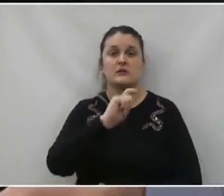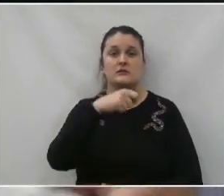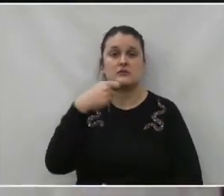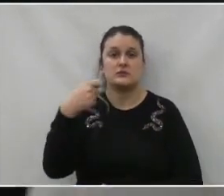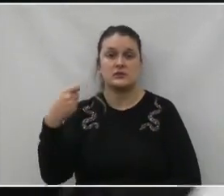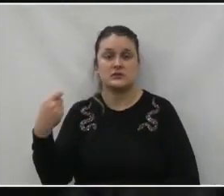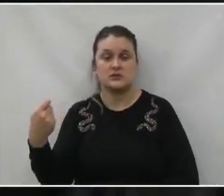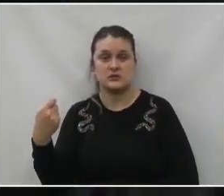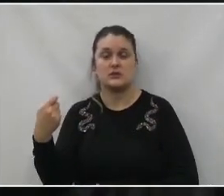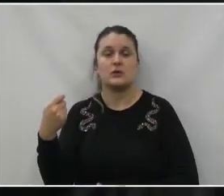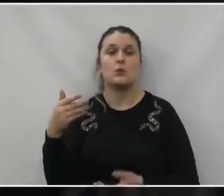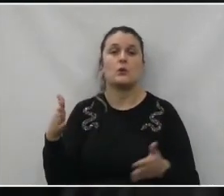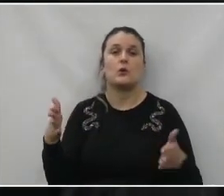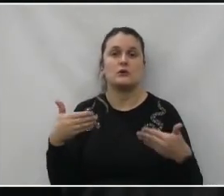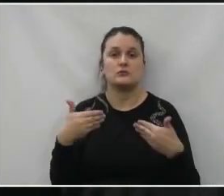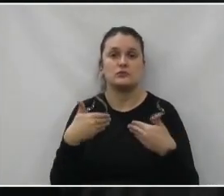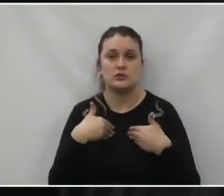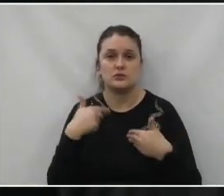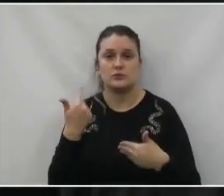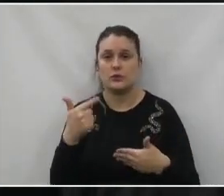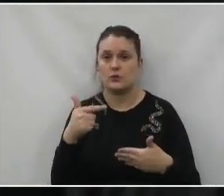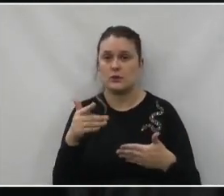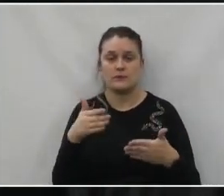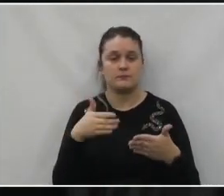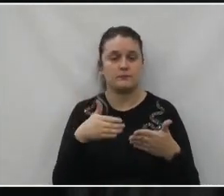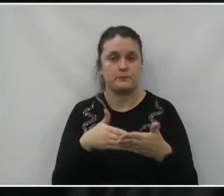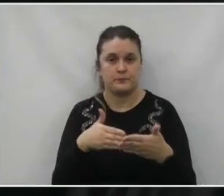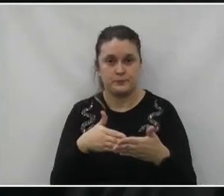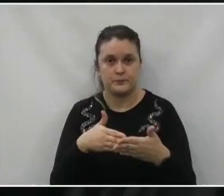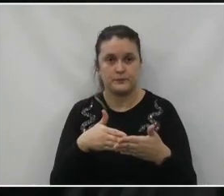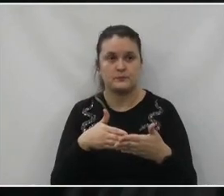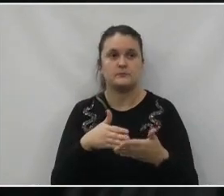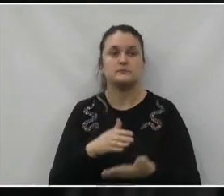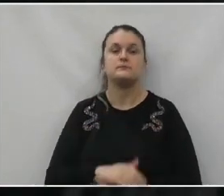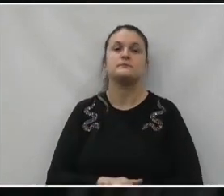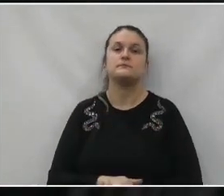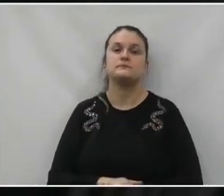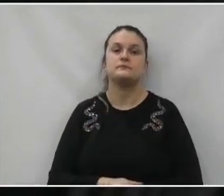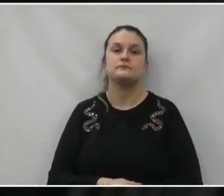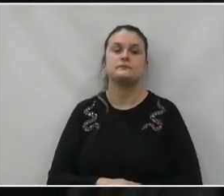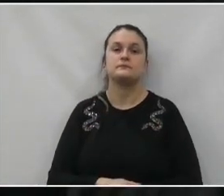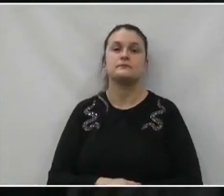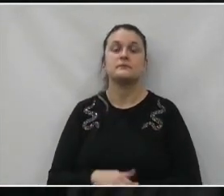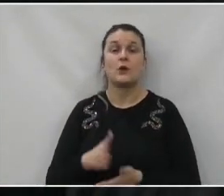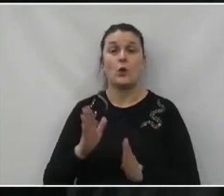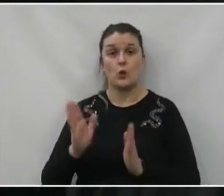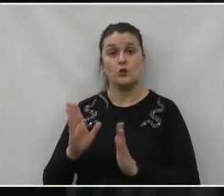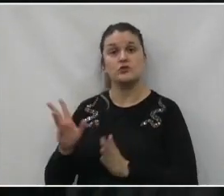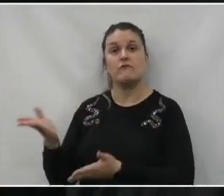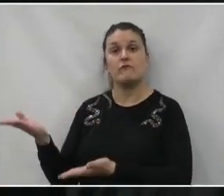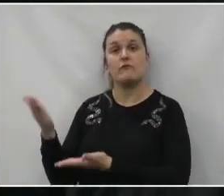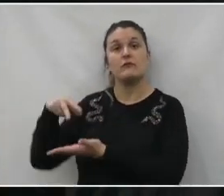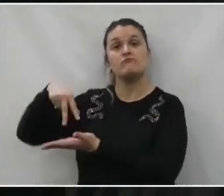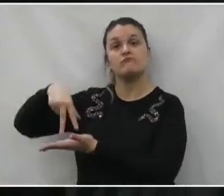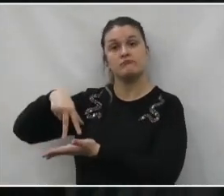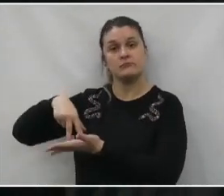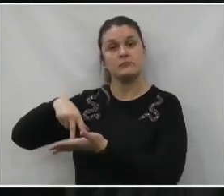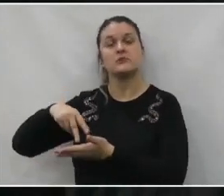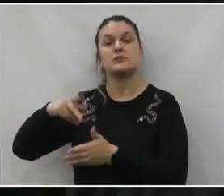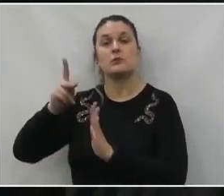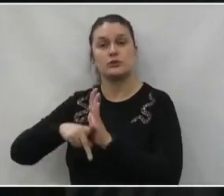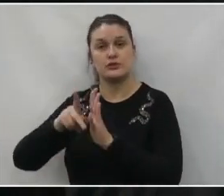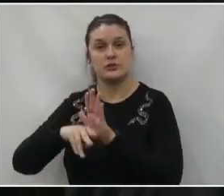que é presidente da Associação Autismo Sem Barreiras, o qual passou hoje o projeto de